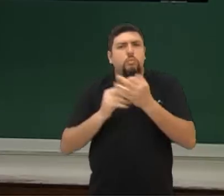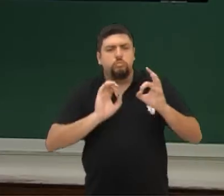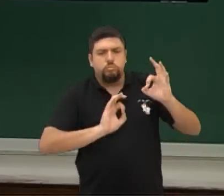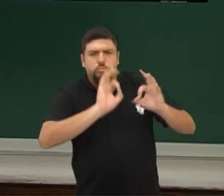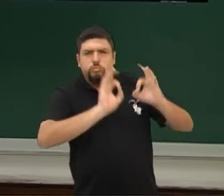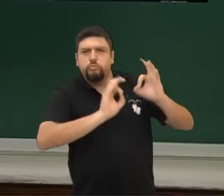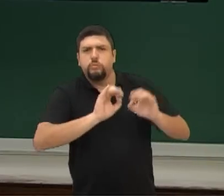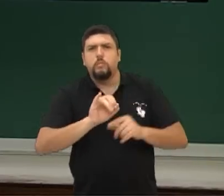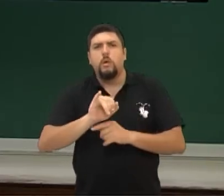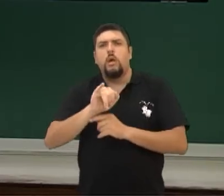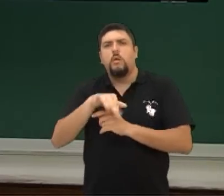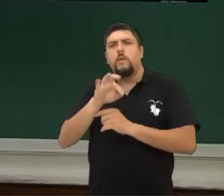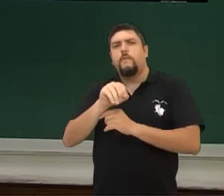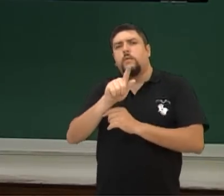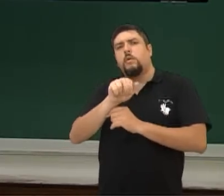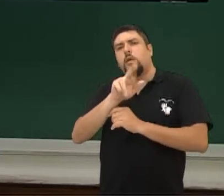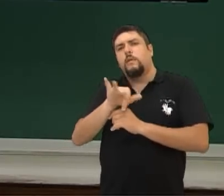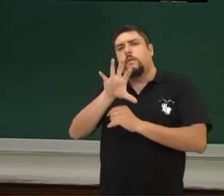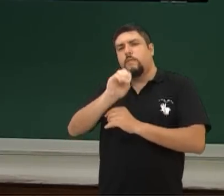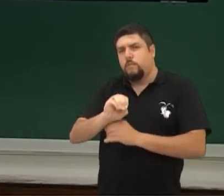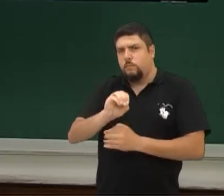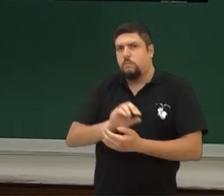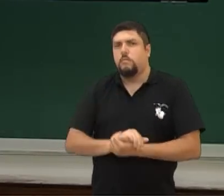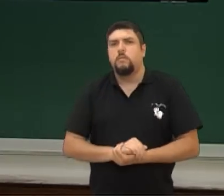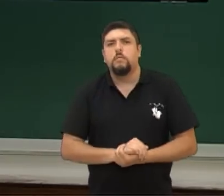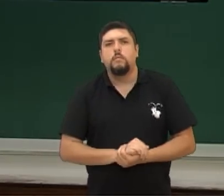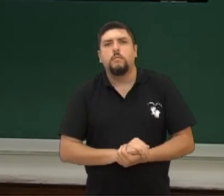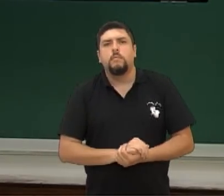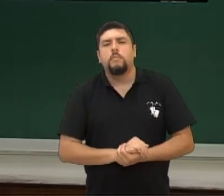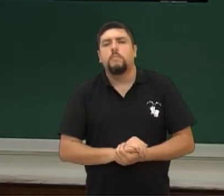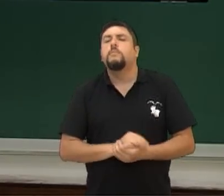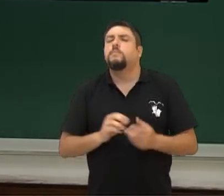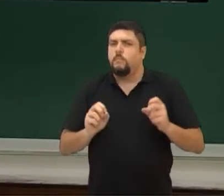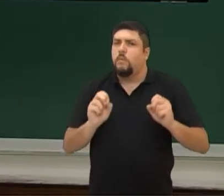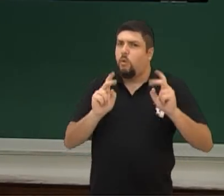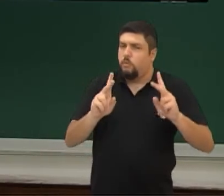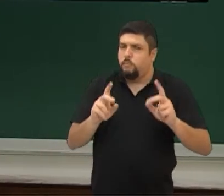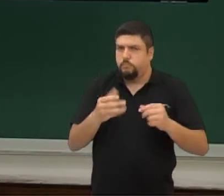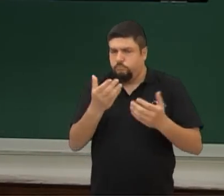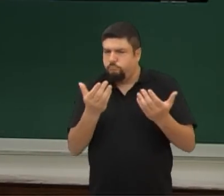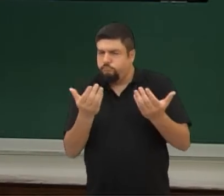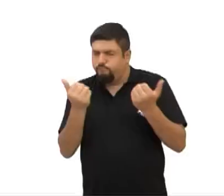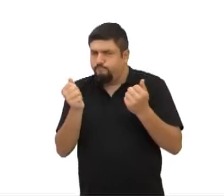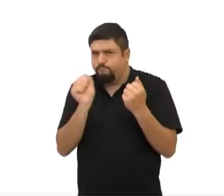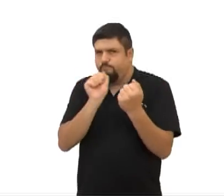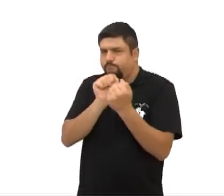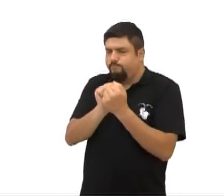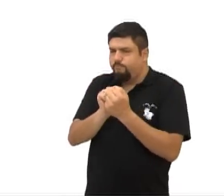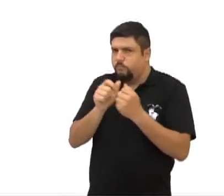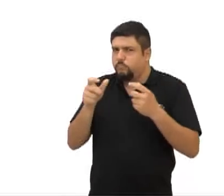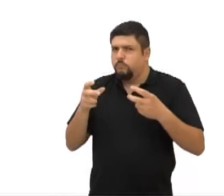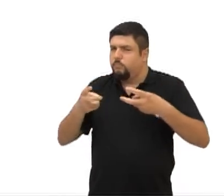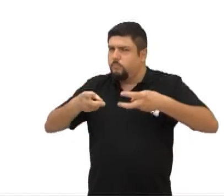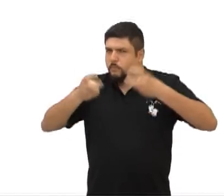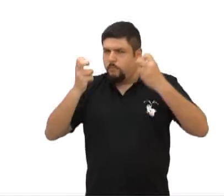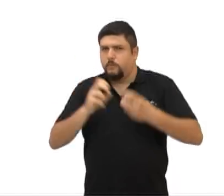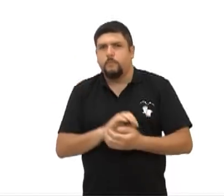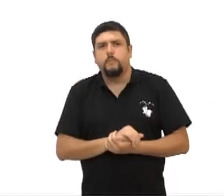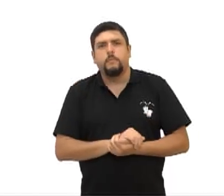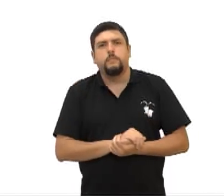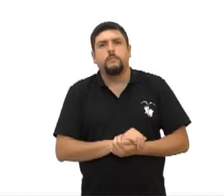infográfico. Então, sobre um infográfico, tá? Quero que você perceba aqui comigo. O infográfico que nós vamos